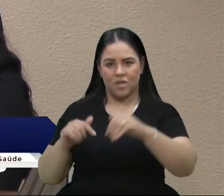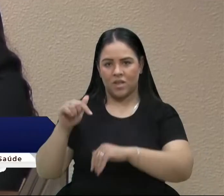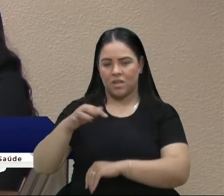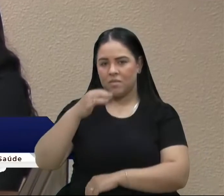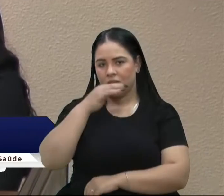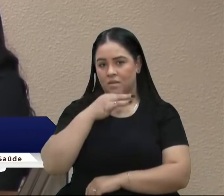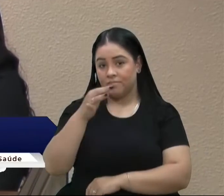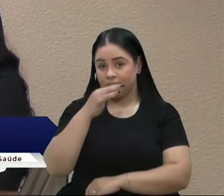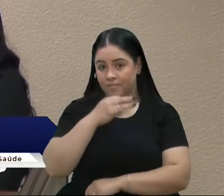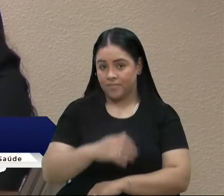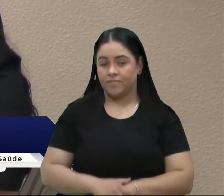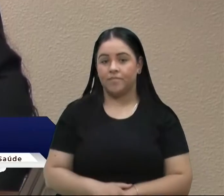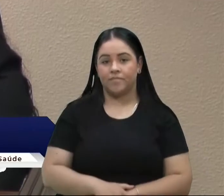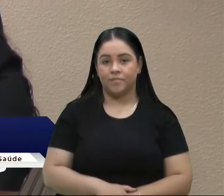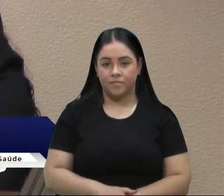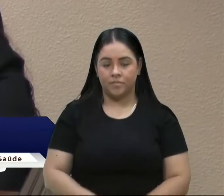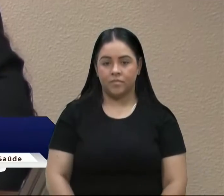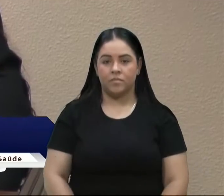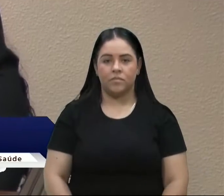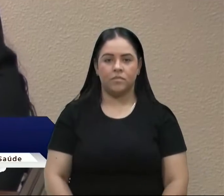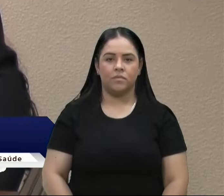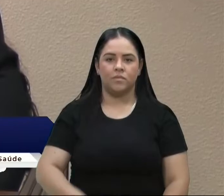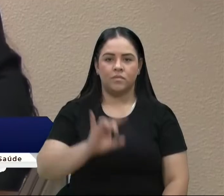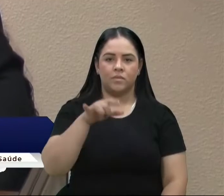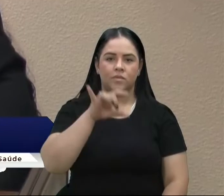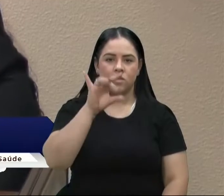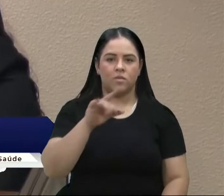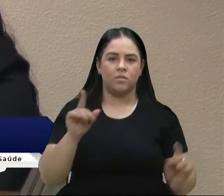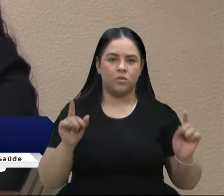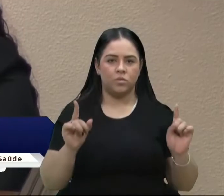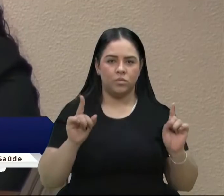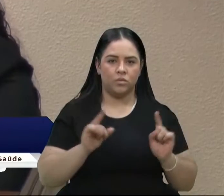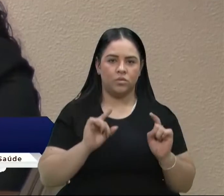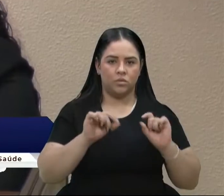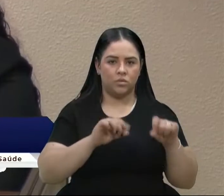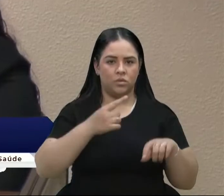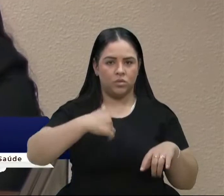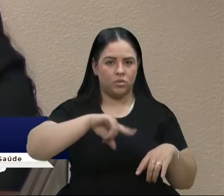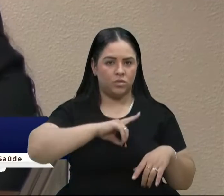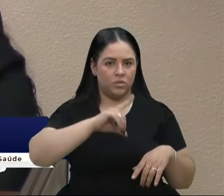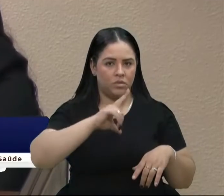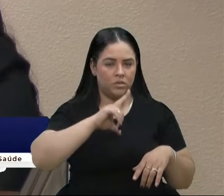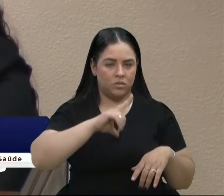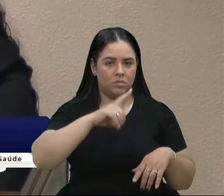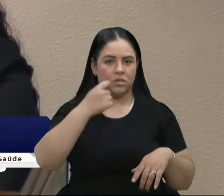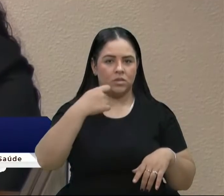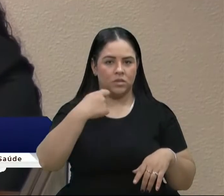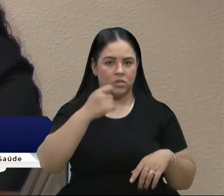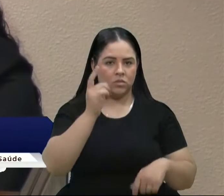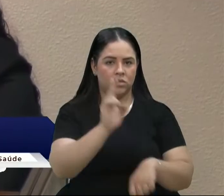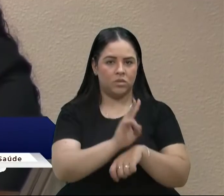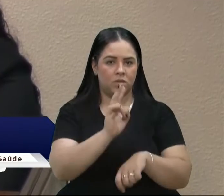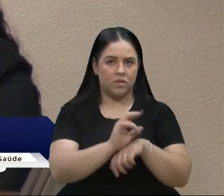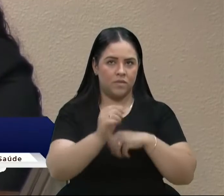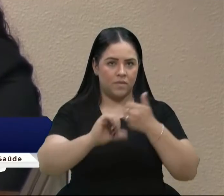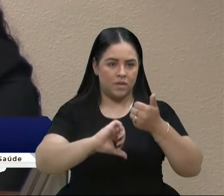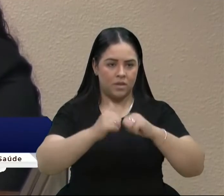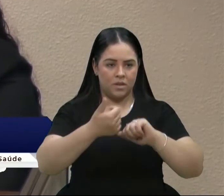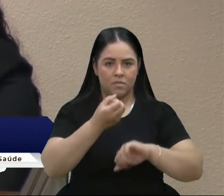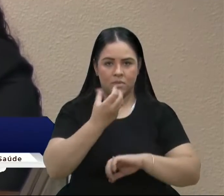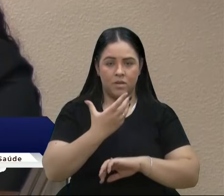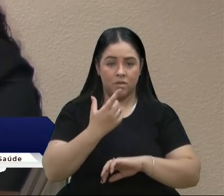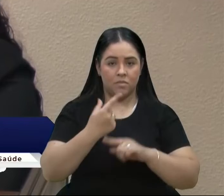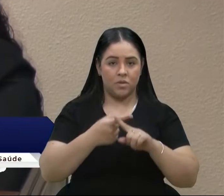isso vem a dar apenas um respiro para uma situação que nós temos que se debruçar e avaliar muito bem. Nós tivemos